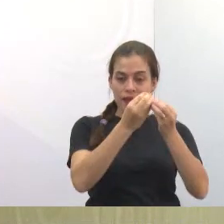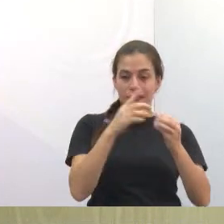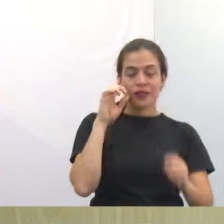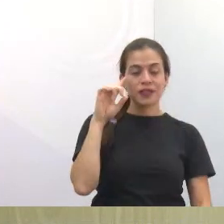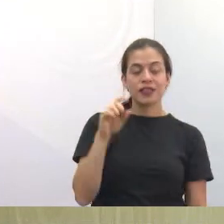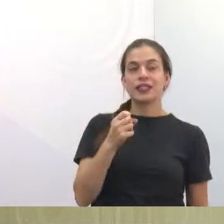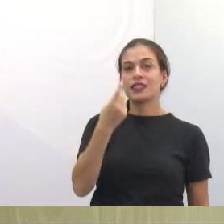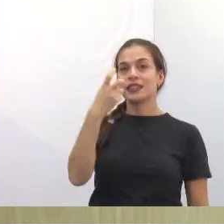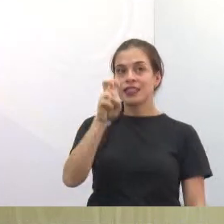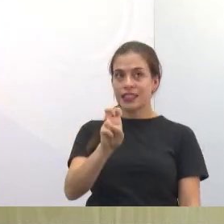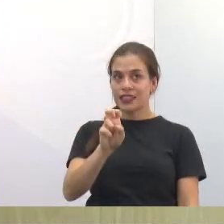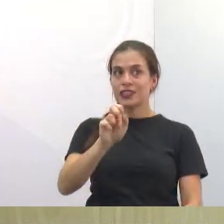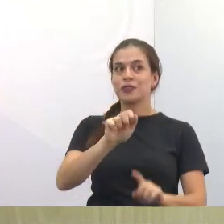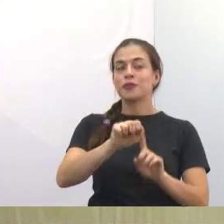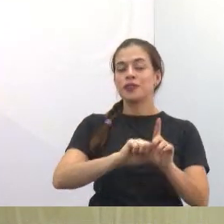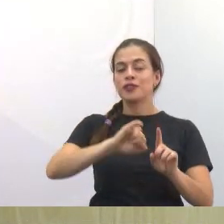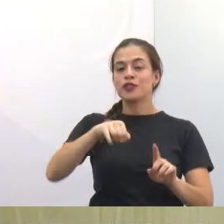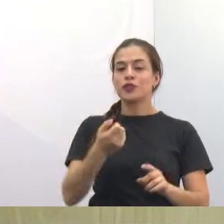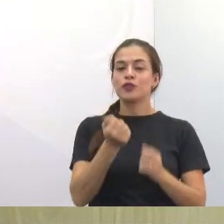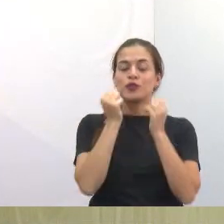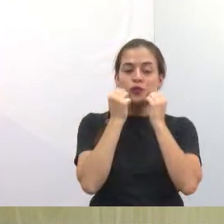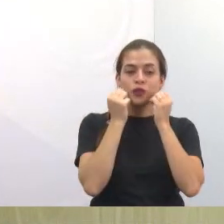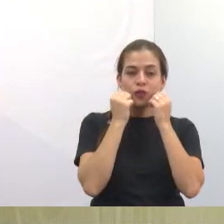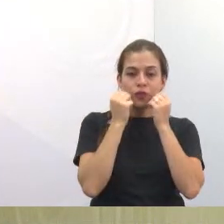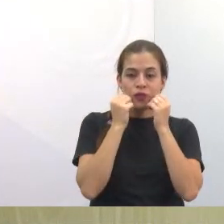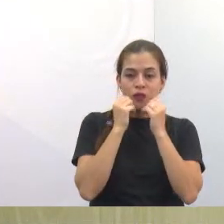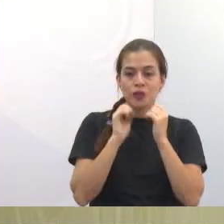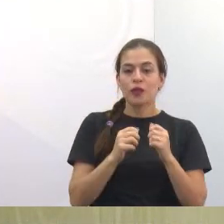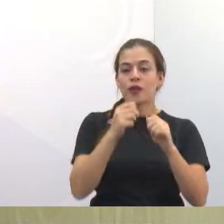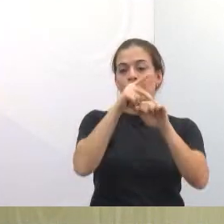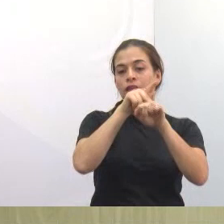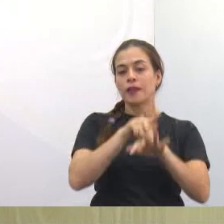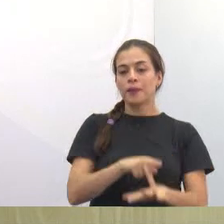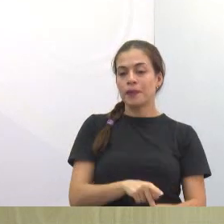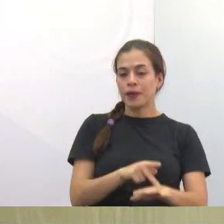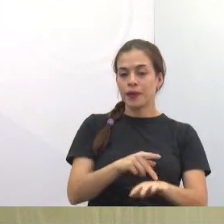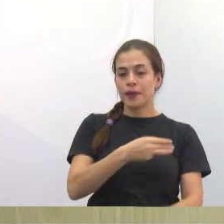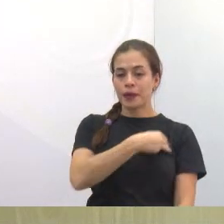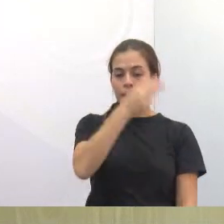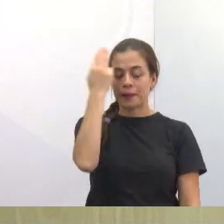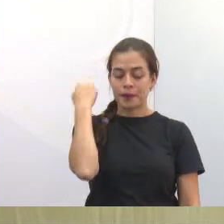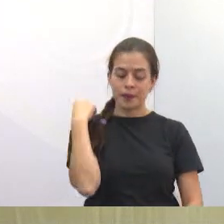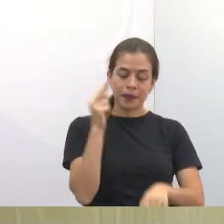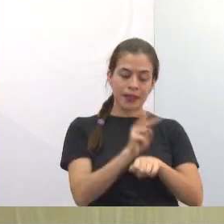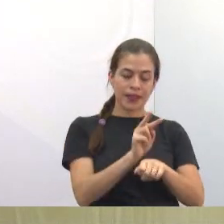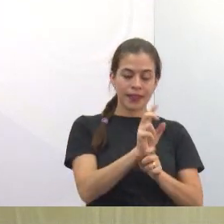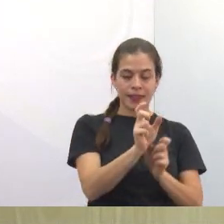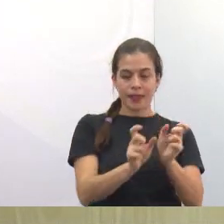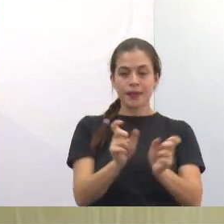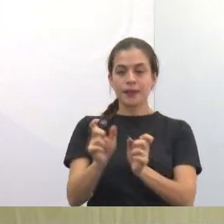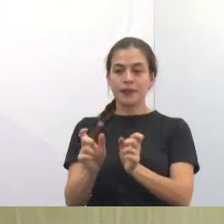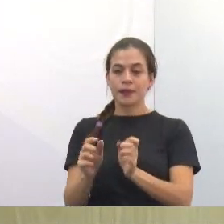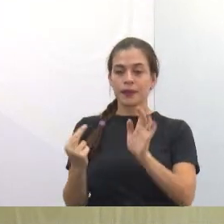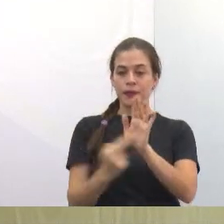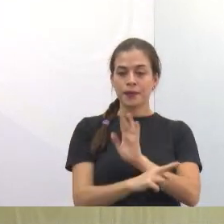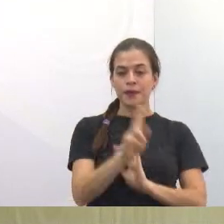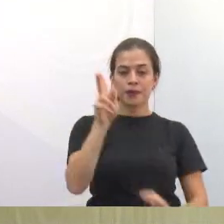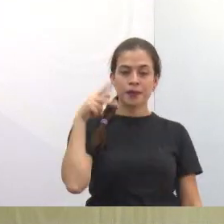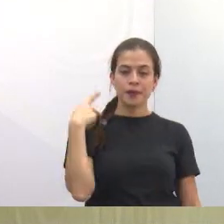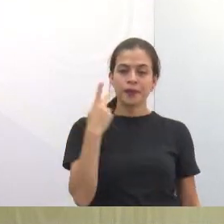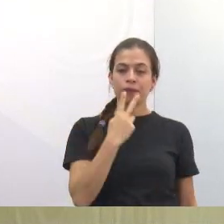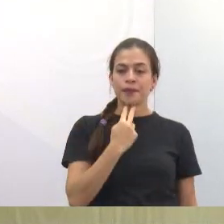2024, no Cerco de Jericó 2024, realizado pela paróquia Maria Auxiliadora dos Cristãos. Autoria, Valmir do Parque Meia